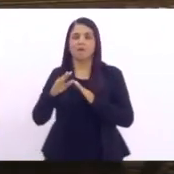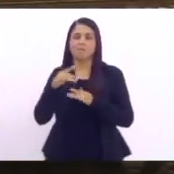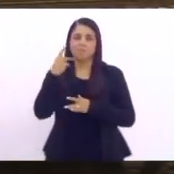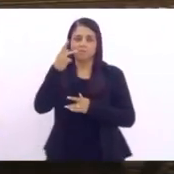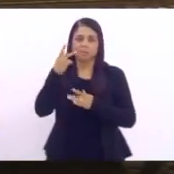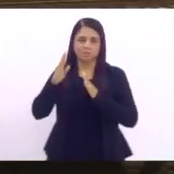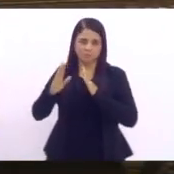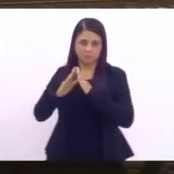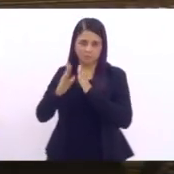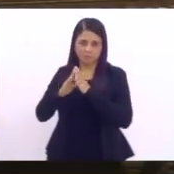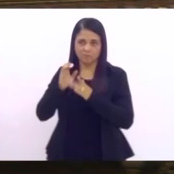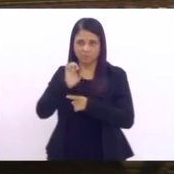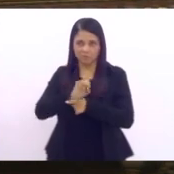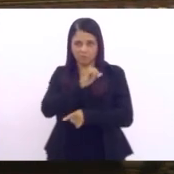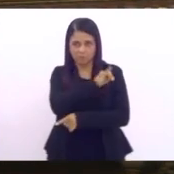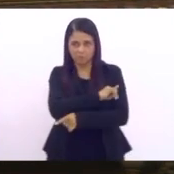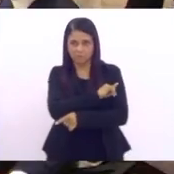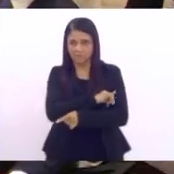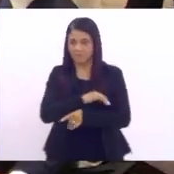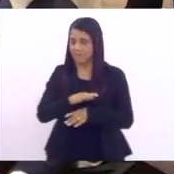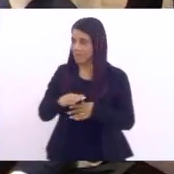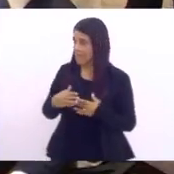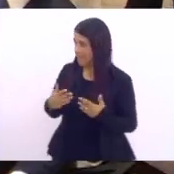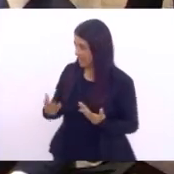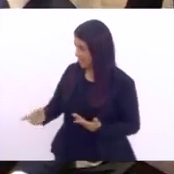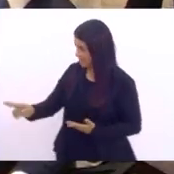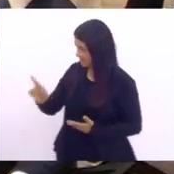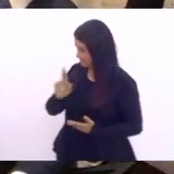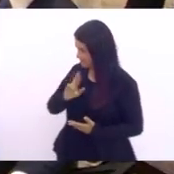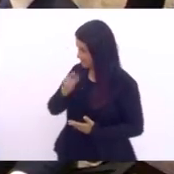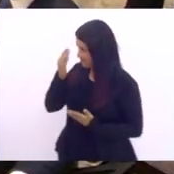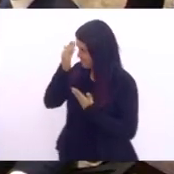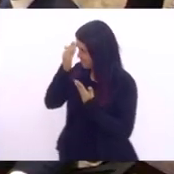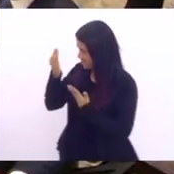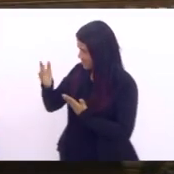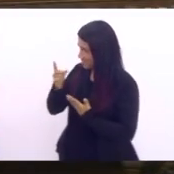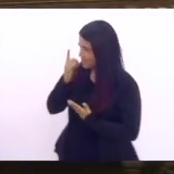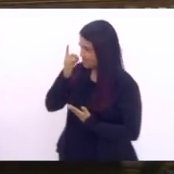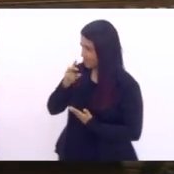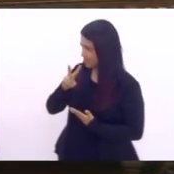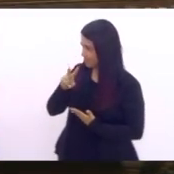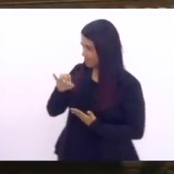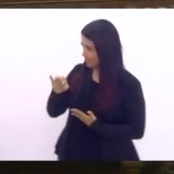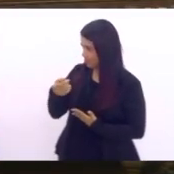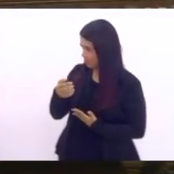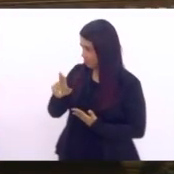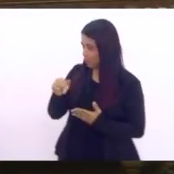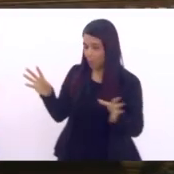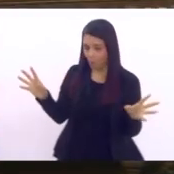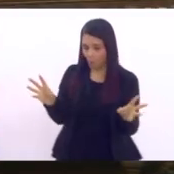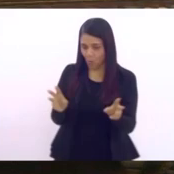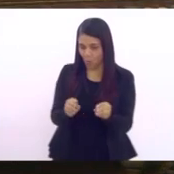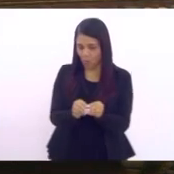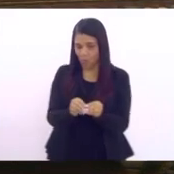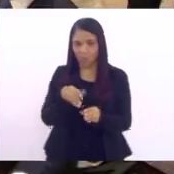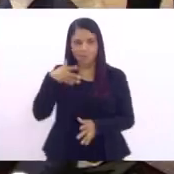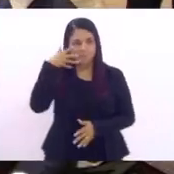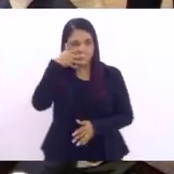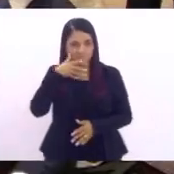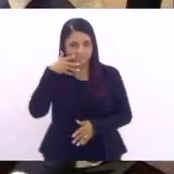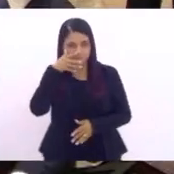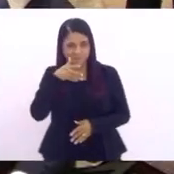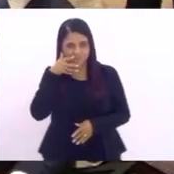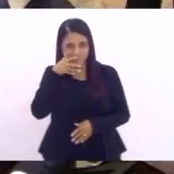dessa, muito obrigado, deputado Vitor Júnior, depois dessa eu concluo aqui as minhas palavras e libero